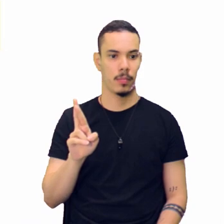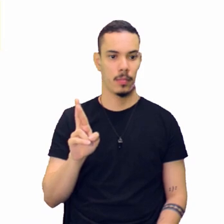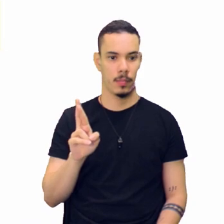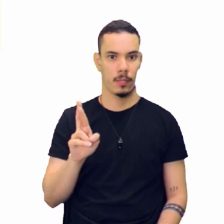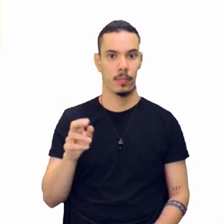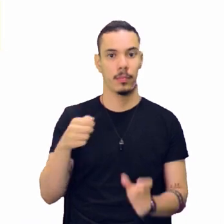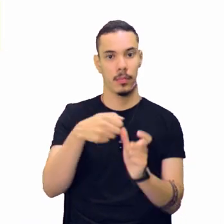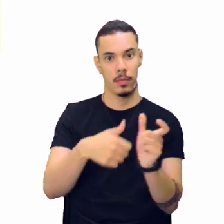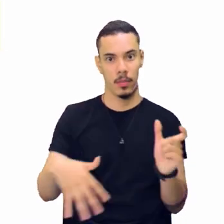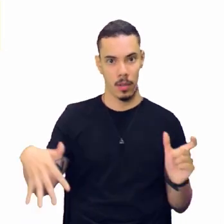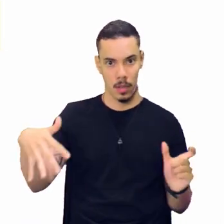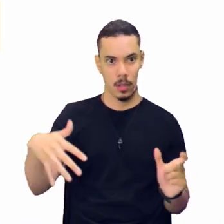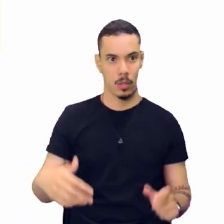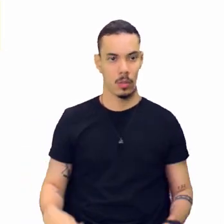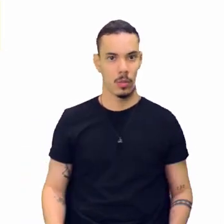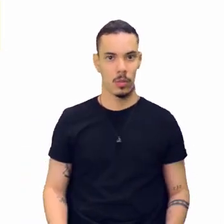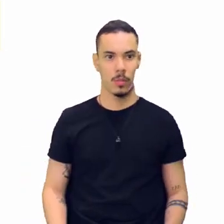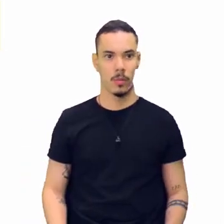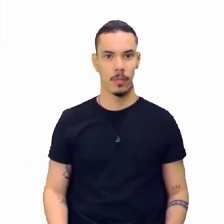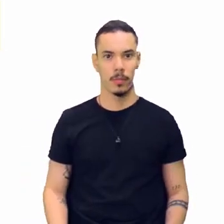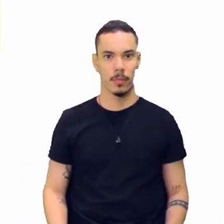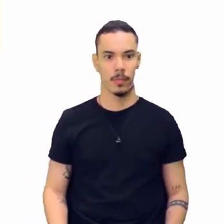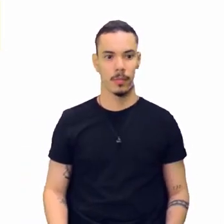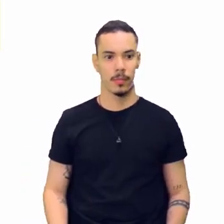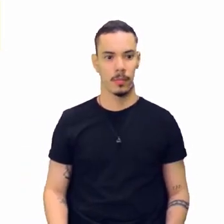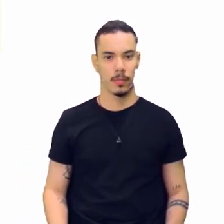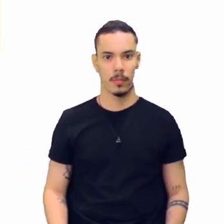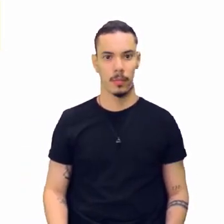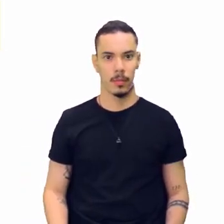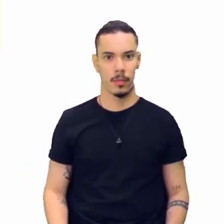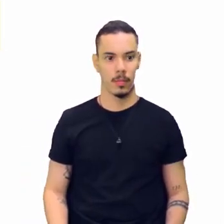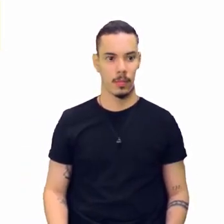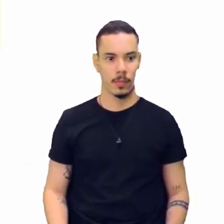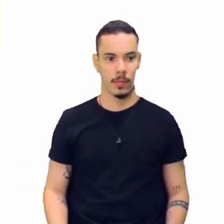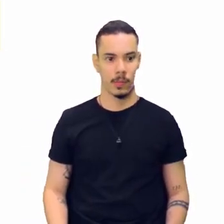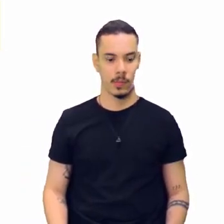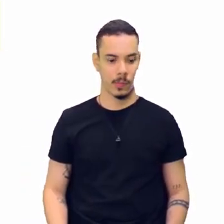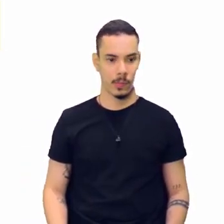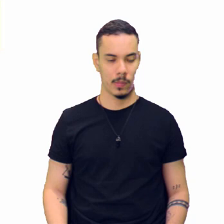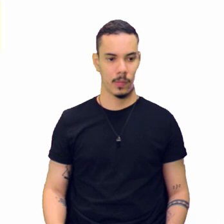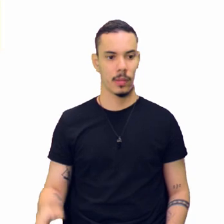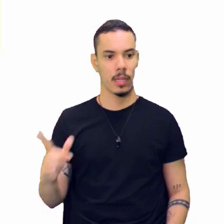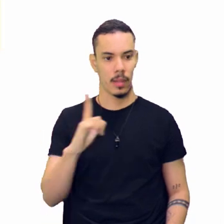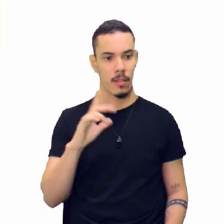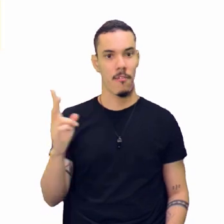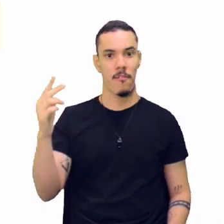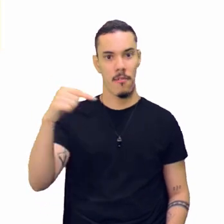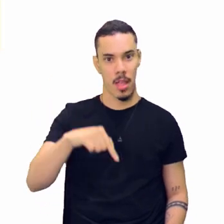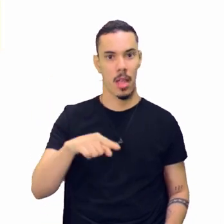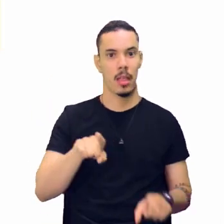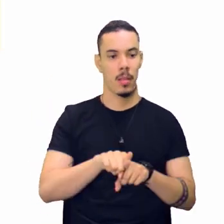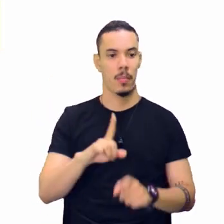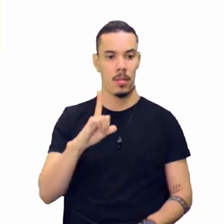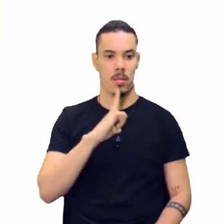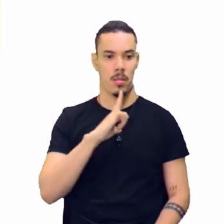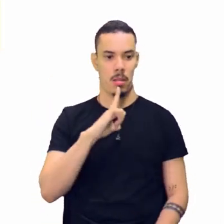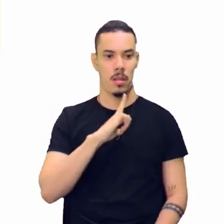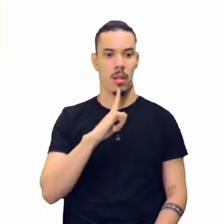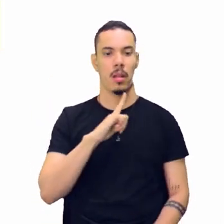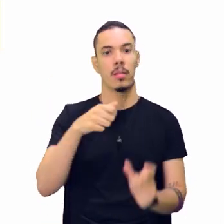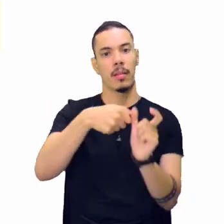Ó, eles vêm, olha só, eles têm. Agora, os